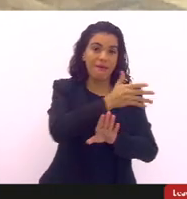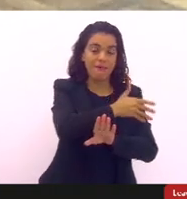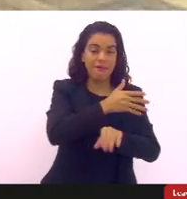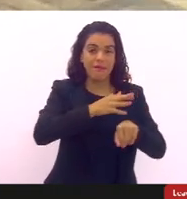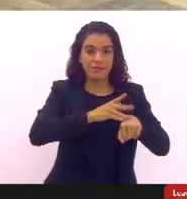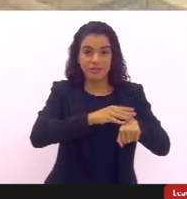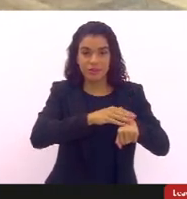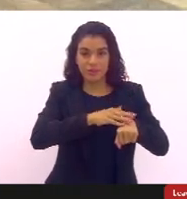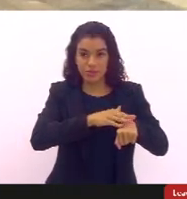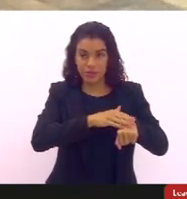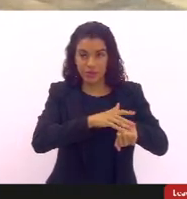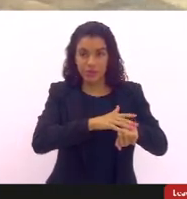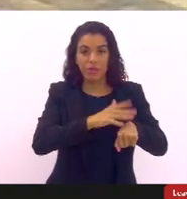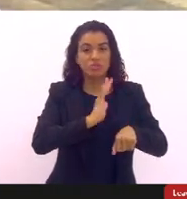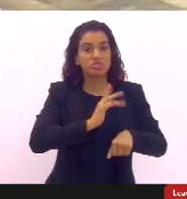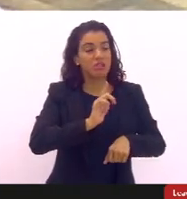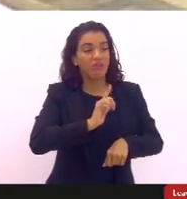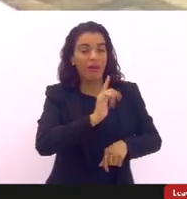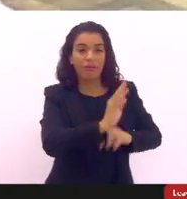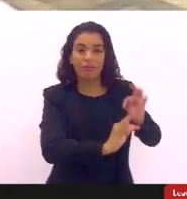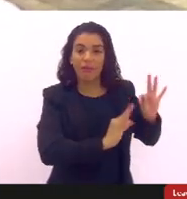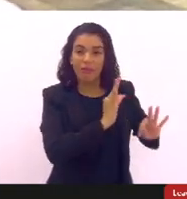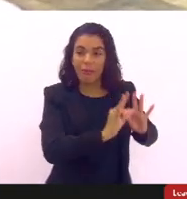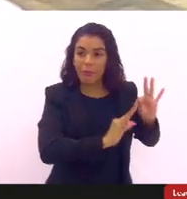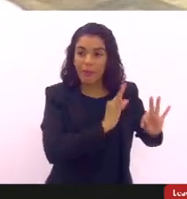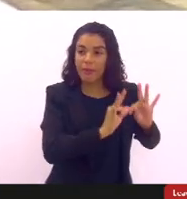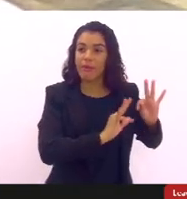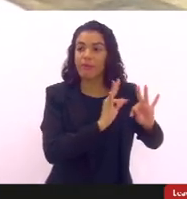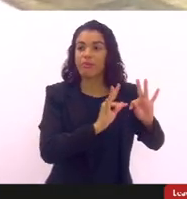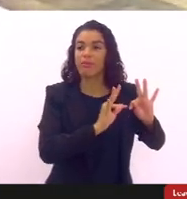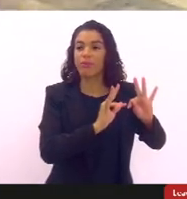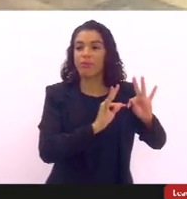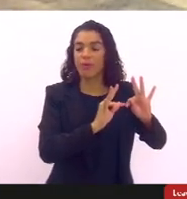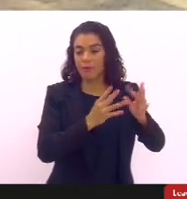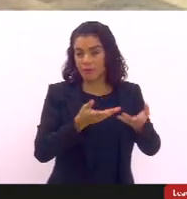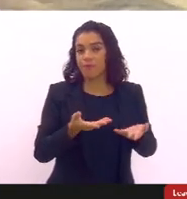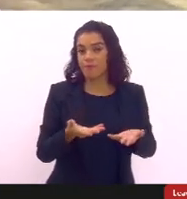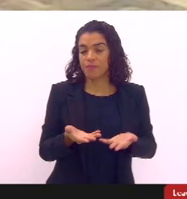uso tratamento, ou se ela